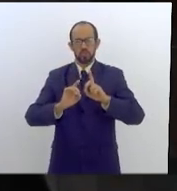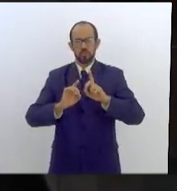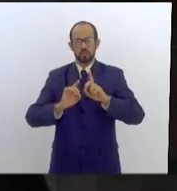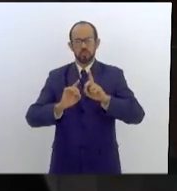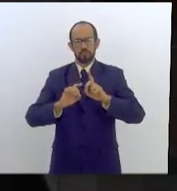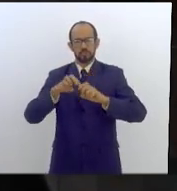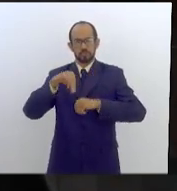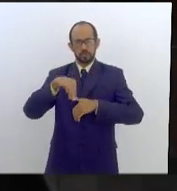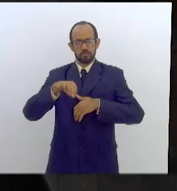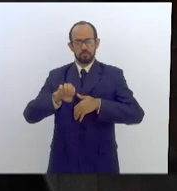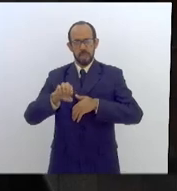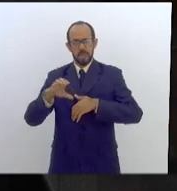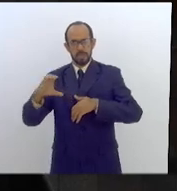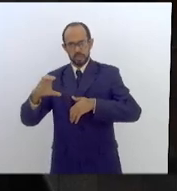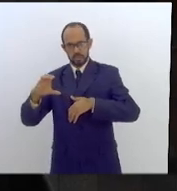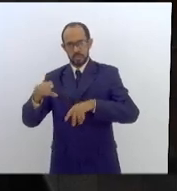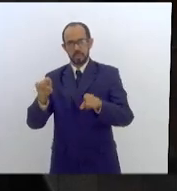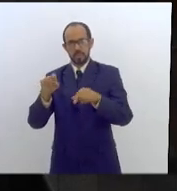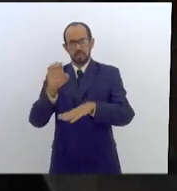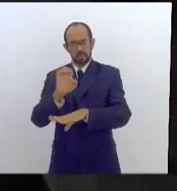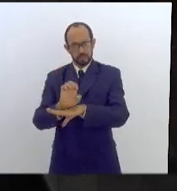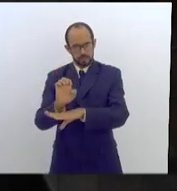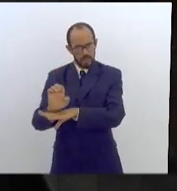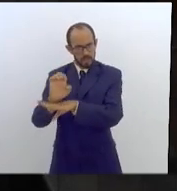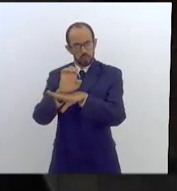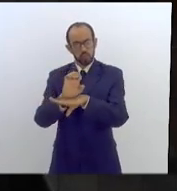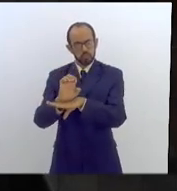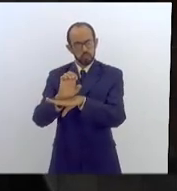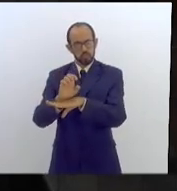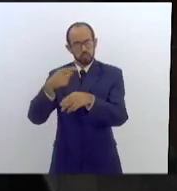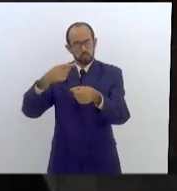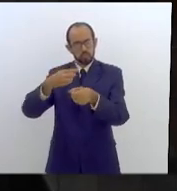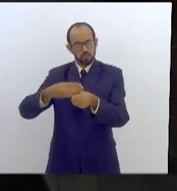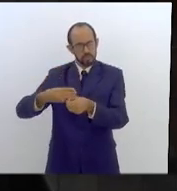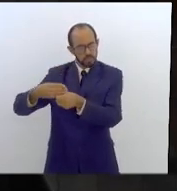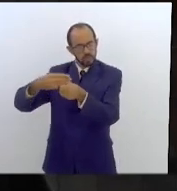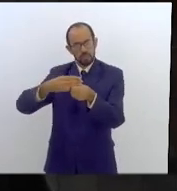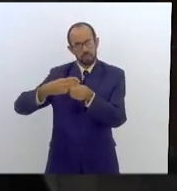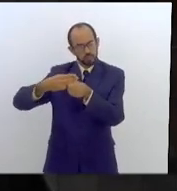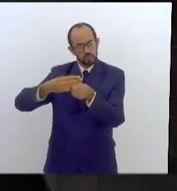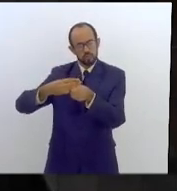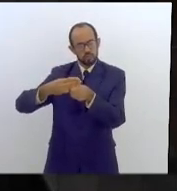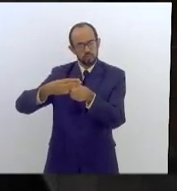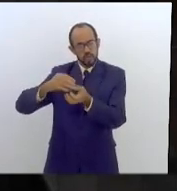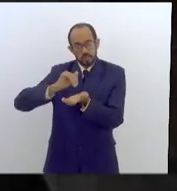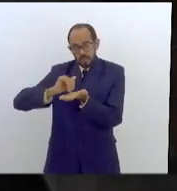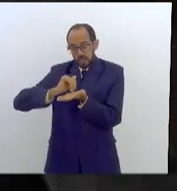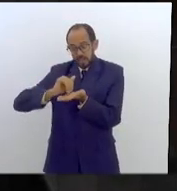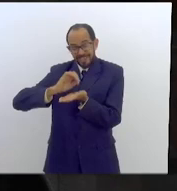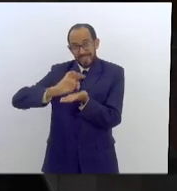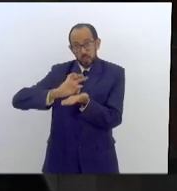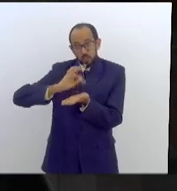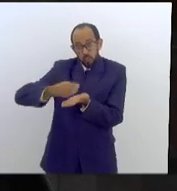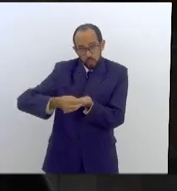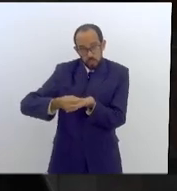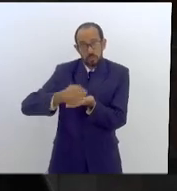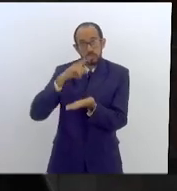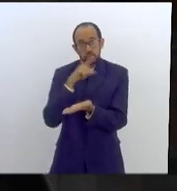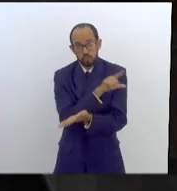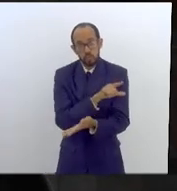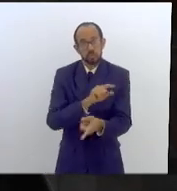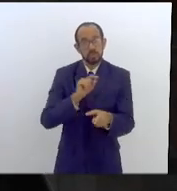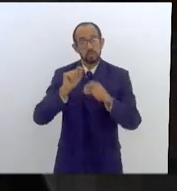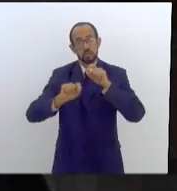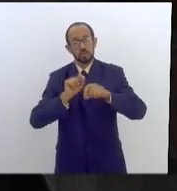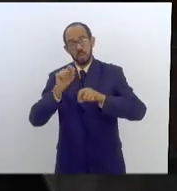o MEC e os estados os municípios a secretaria estaduais a Secretaria Municipal de Educação para que a gente volte a ter a ideia